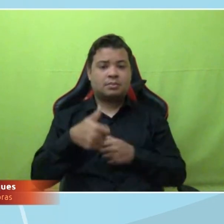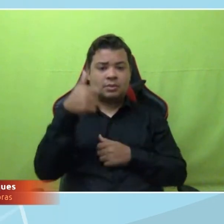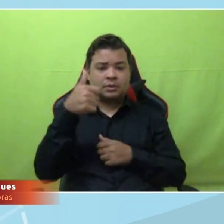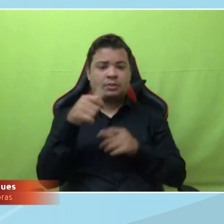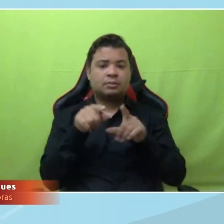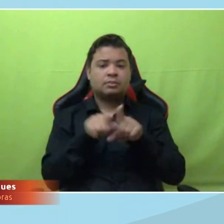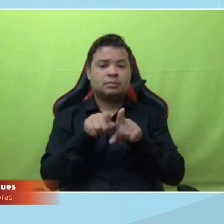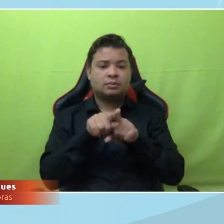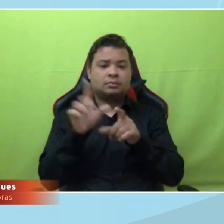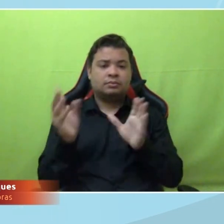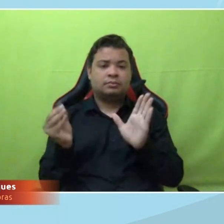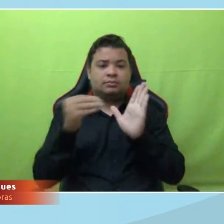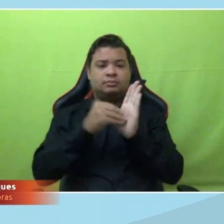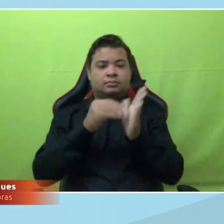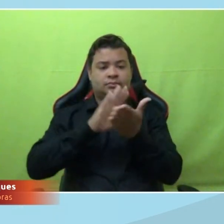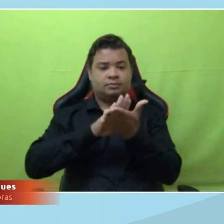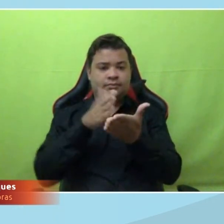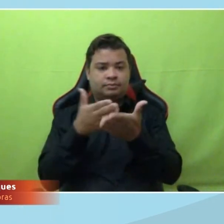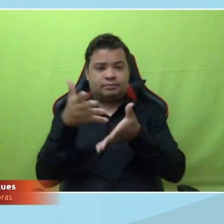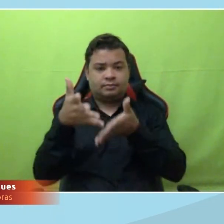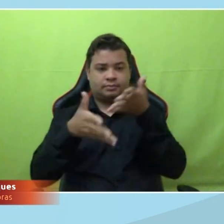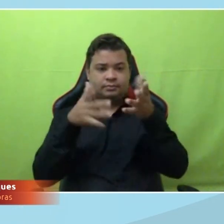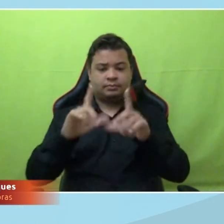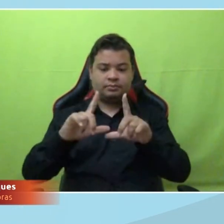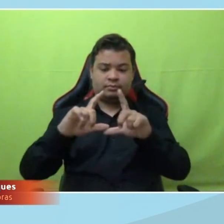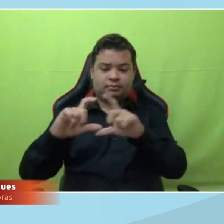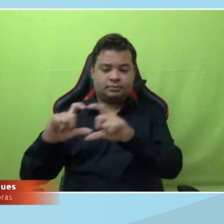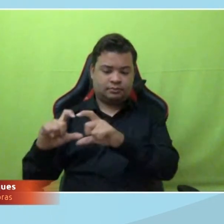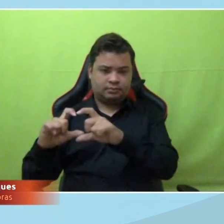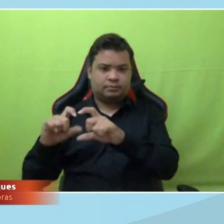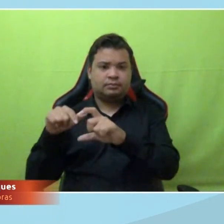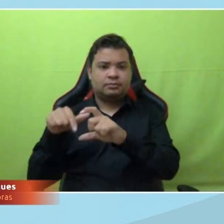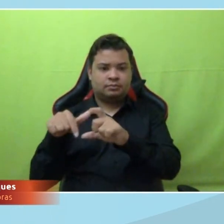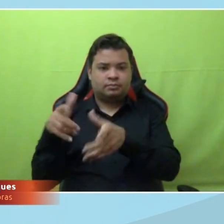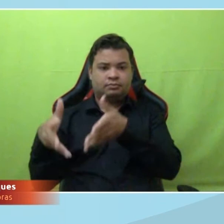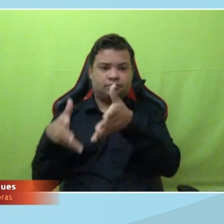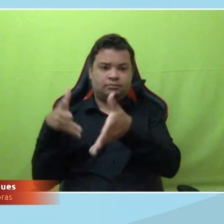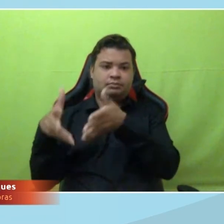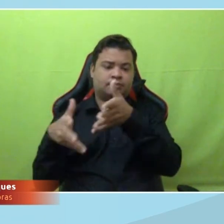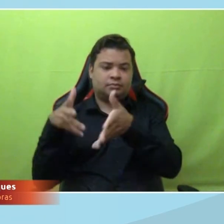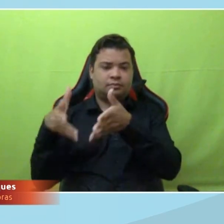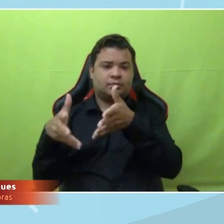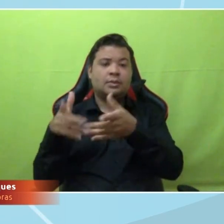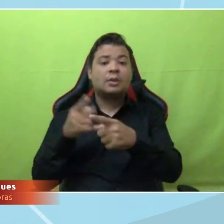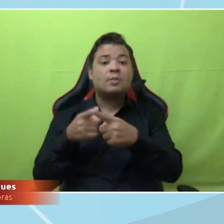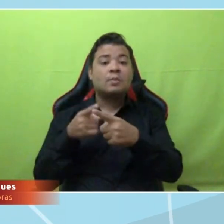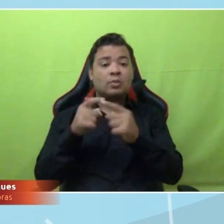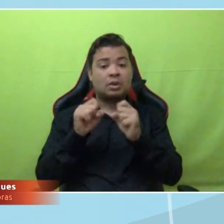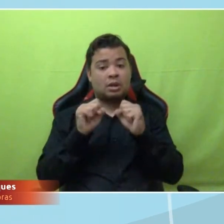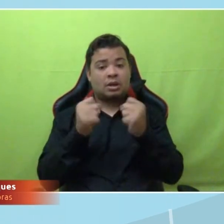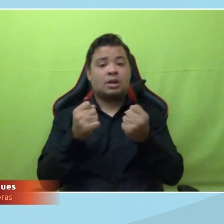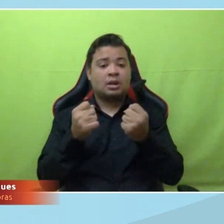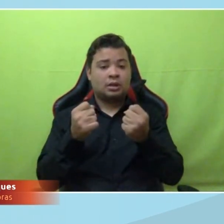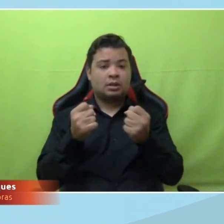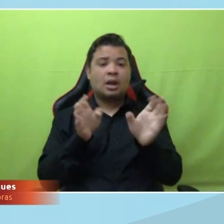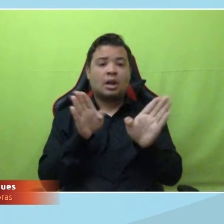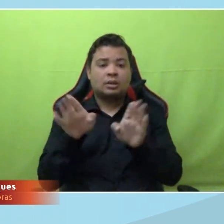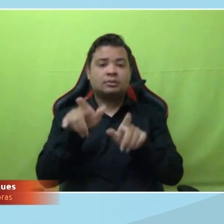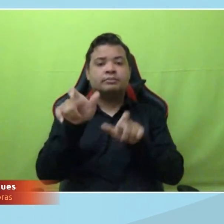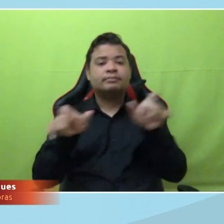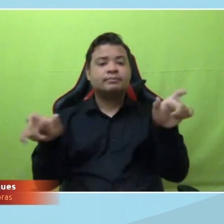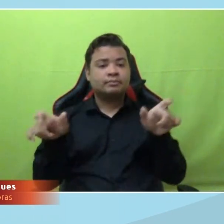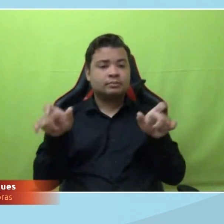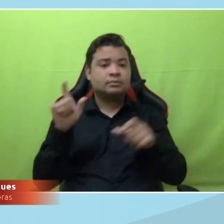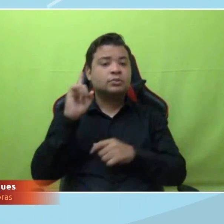de um intérprete de Libras na tela do dispositivo, também para garantir acessibilidade ao público surdo. Então,